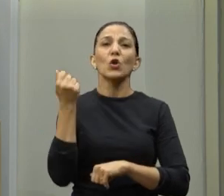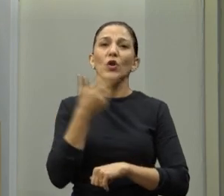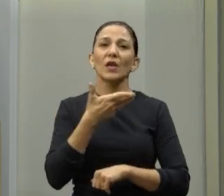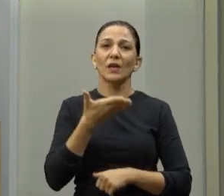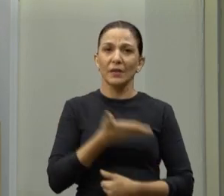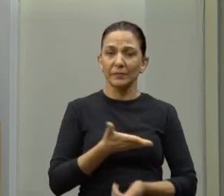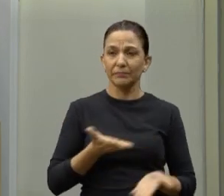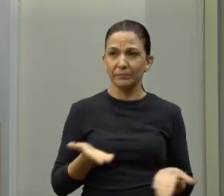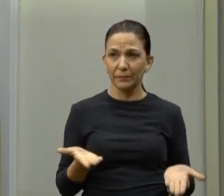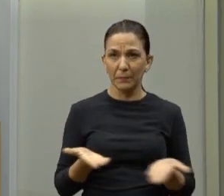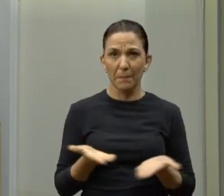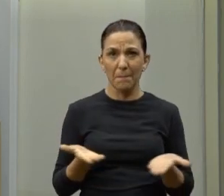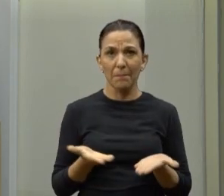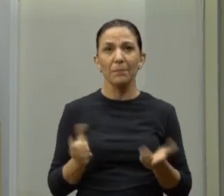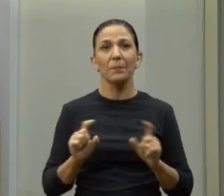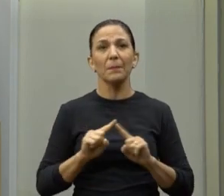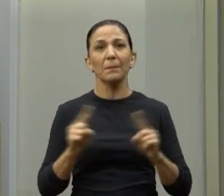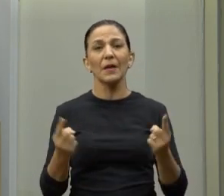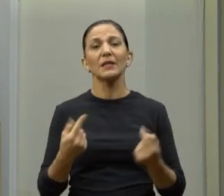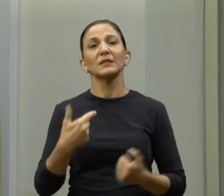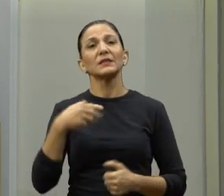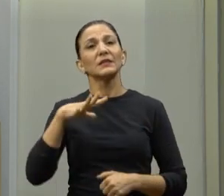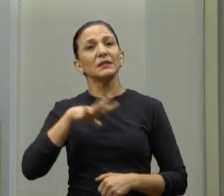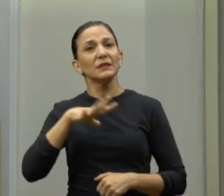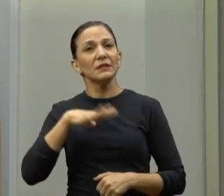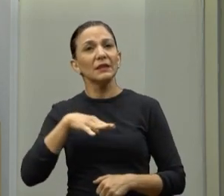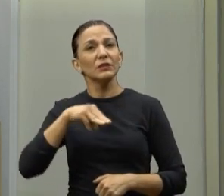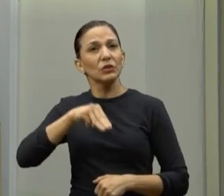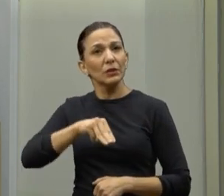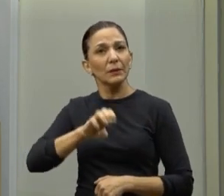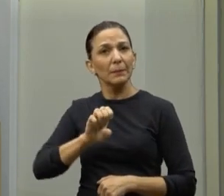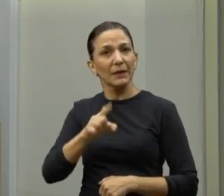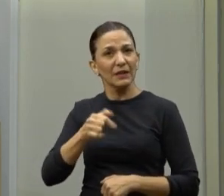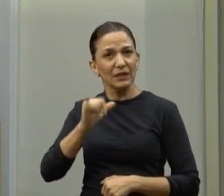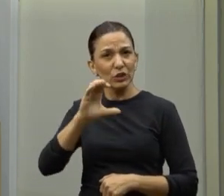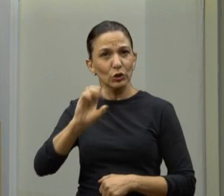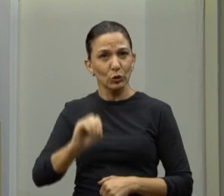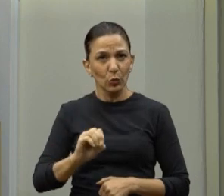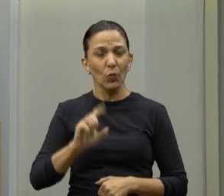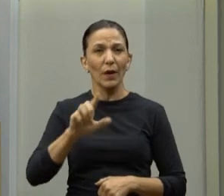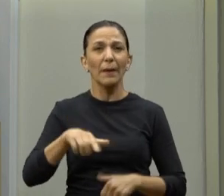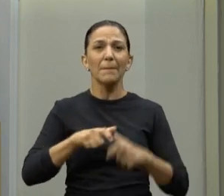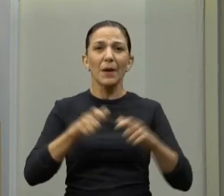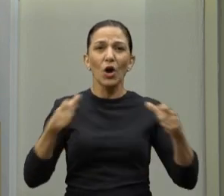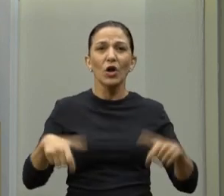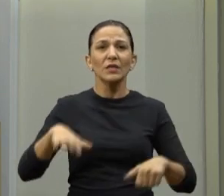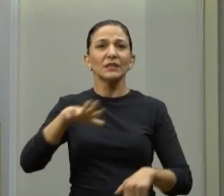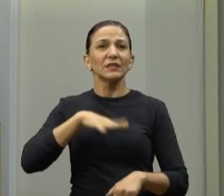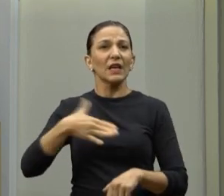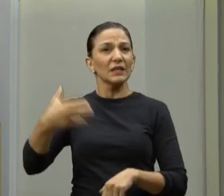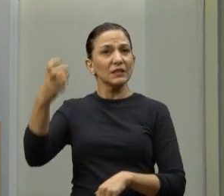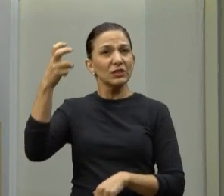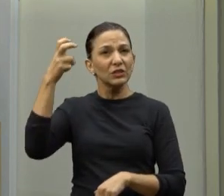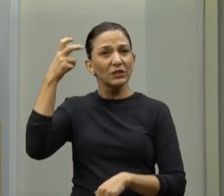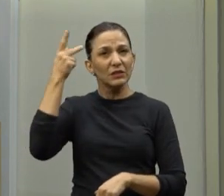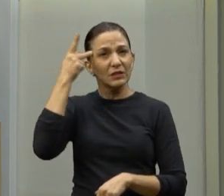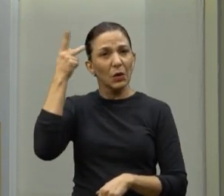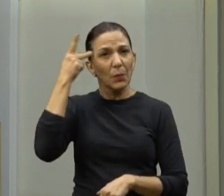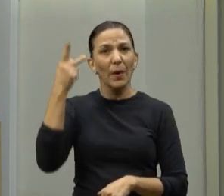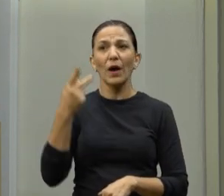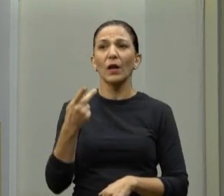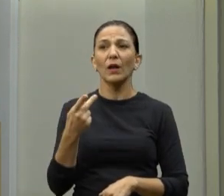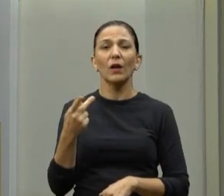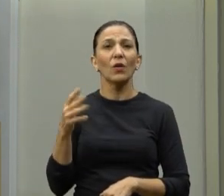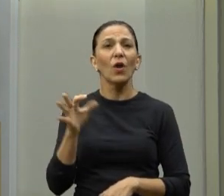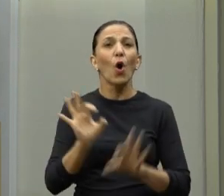um país da América Latina por se falar de uma cidade como a cidade do México né que a maior do que a cidade de São Paulo eu fiquei de boca aberta com a